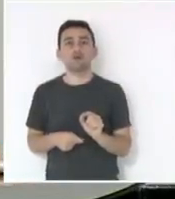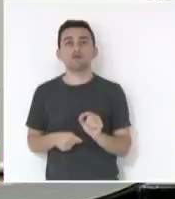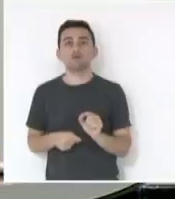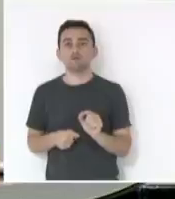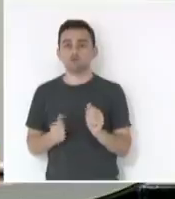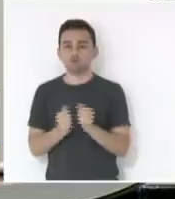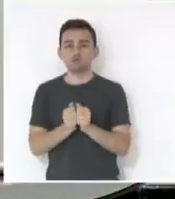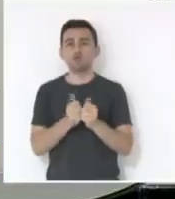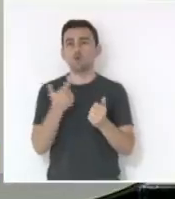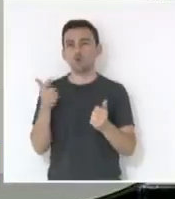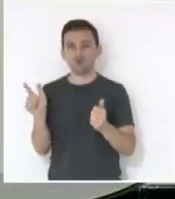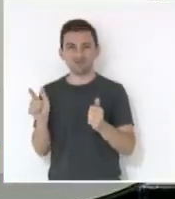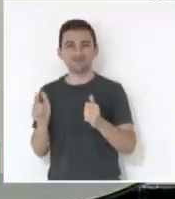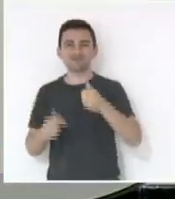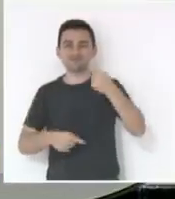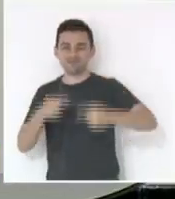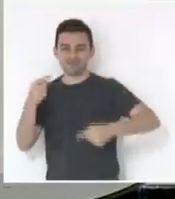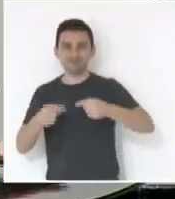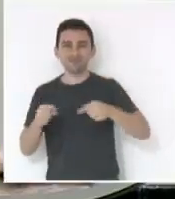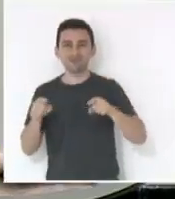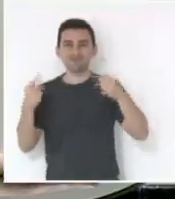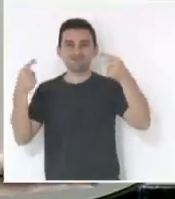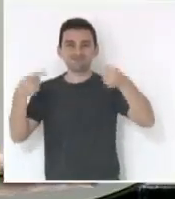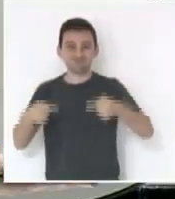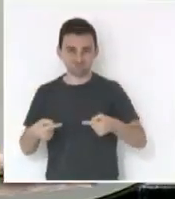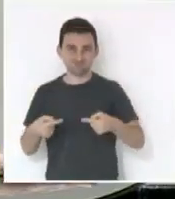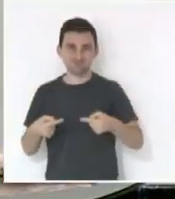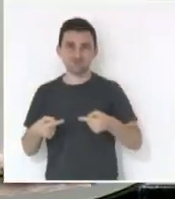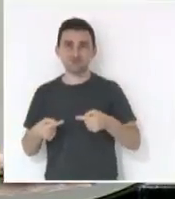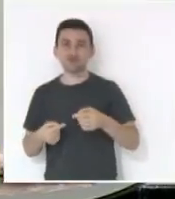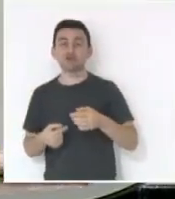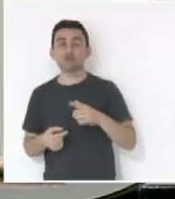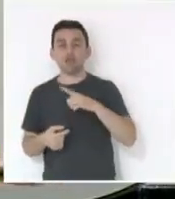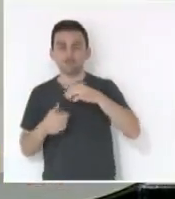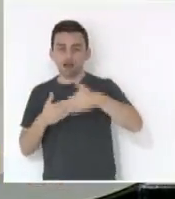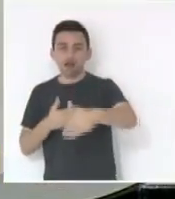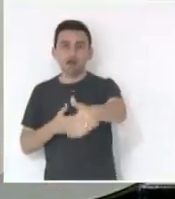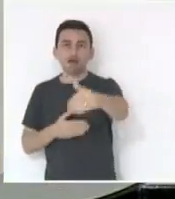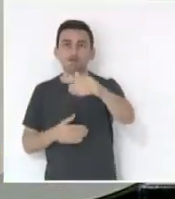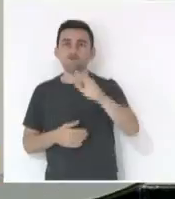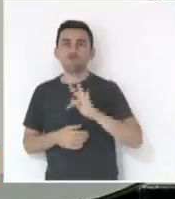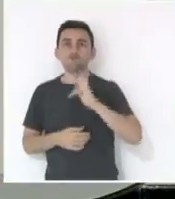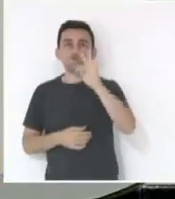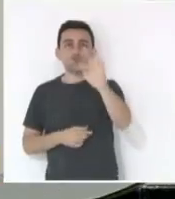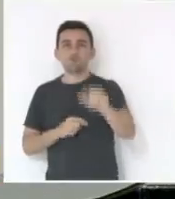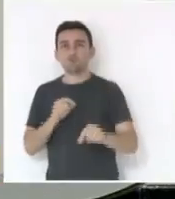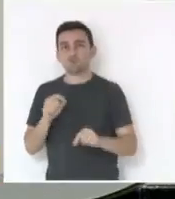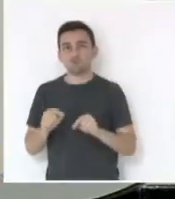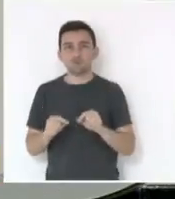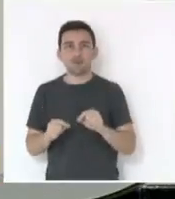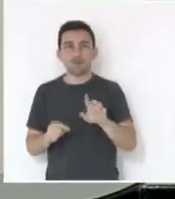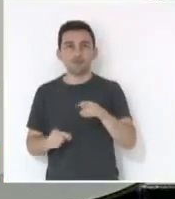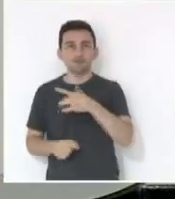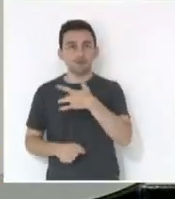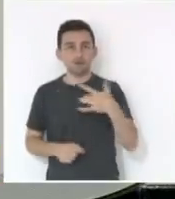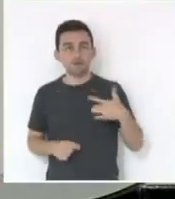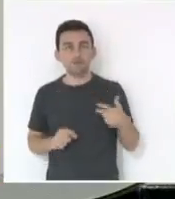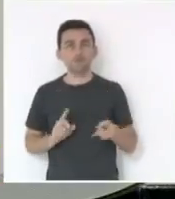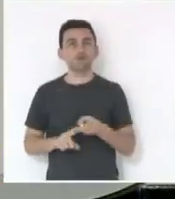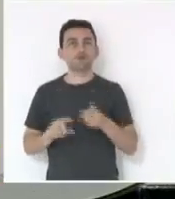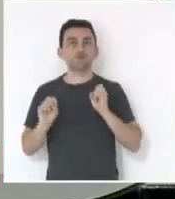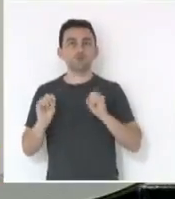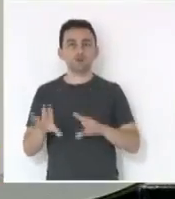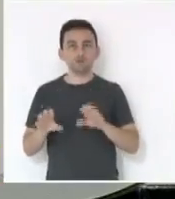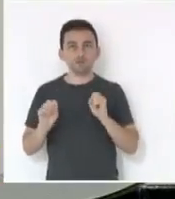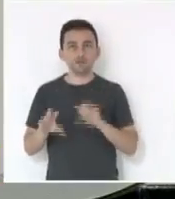dos governantes do presente e os que virão pela frente, os grandes desafios de saúde, de educação,